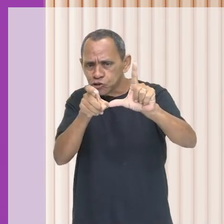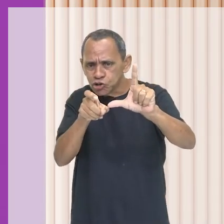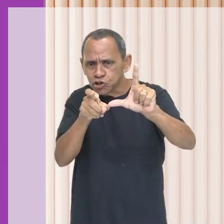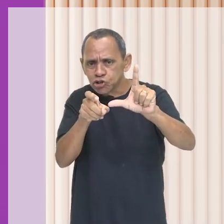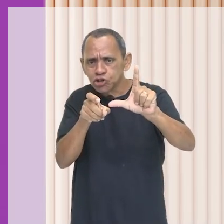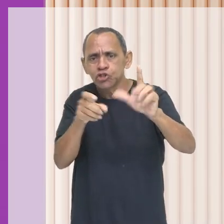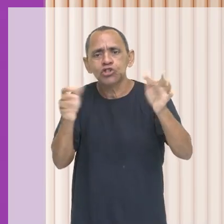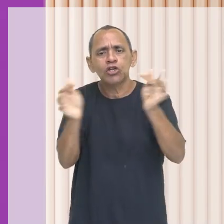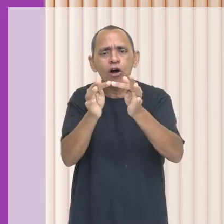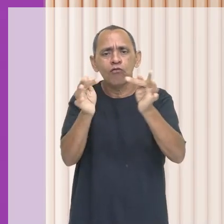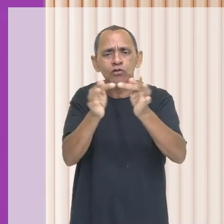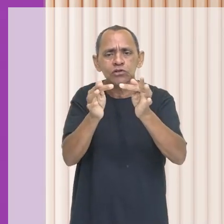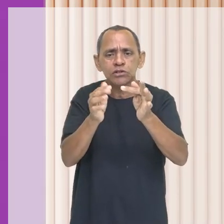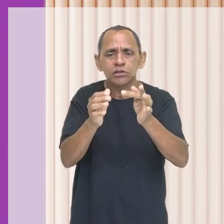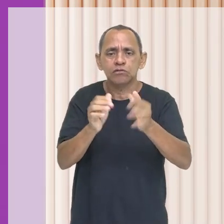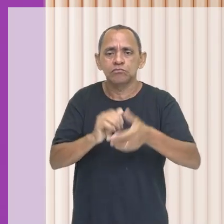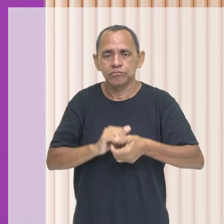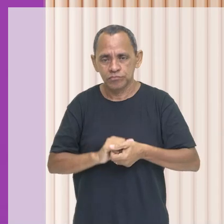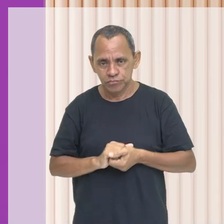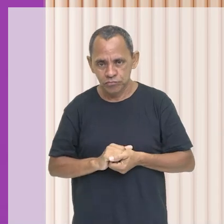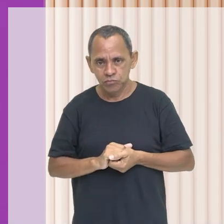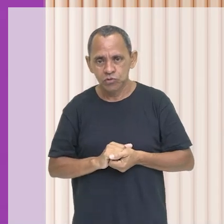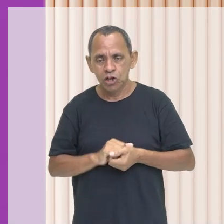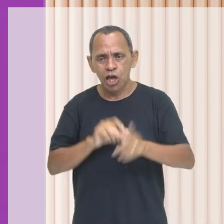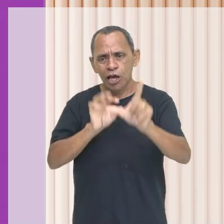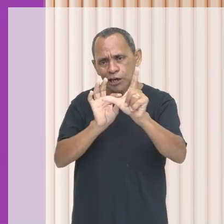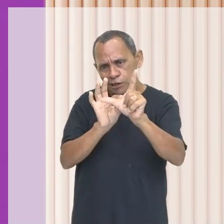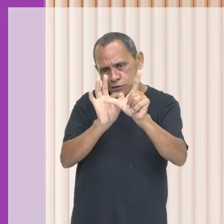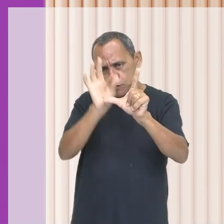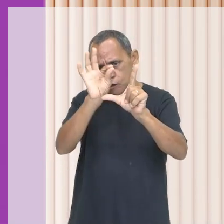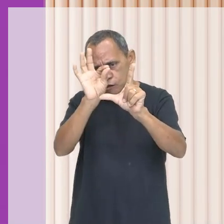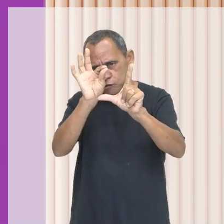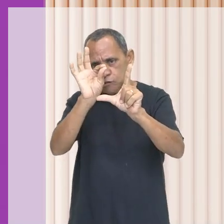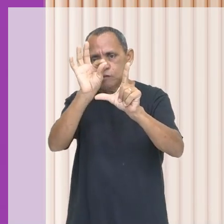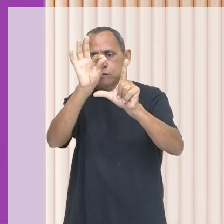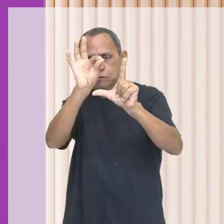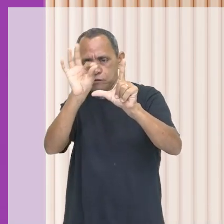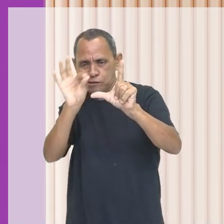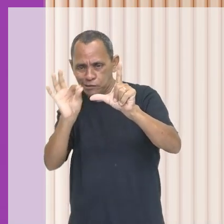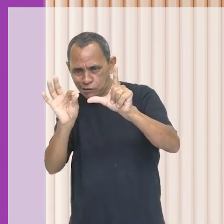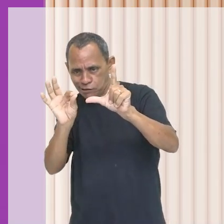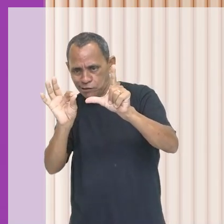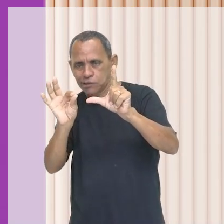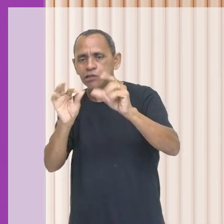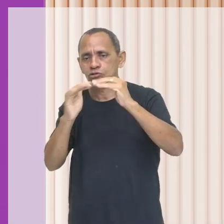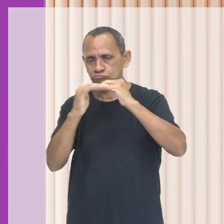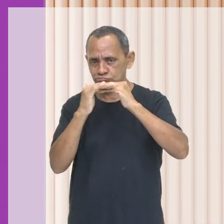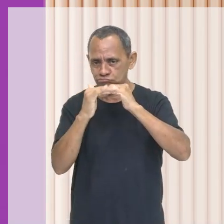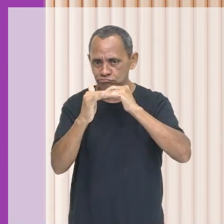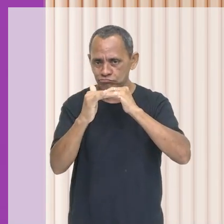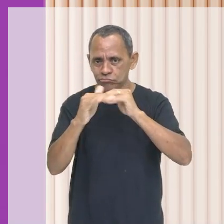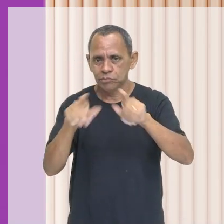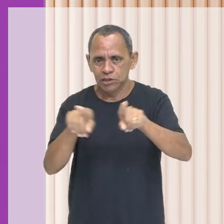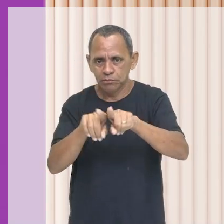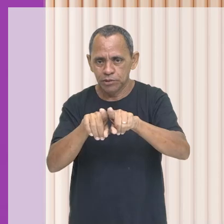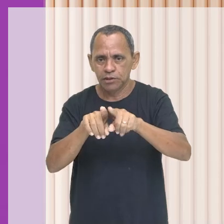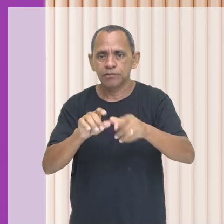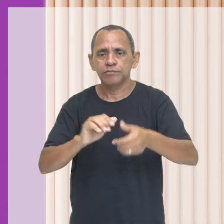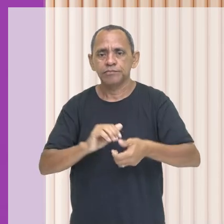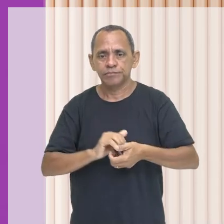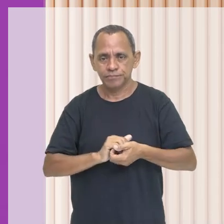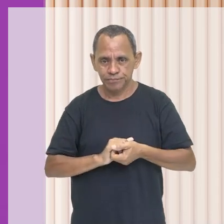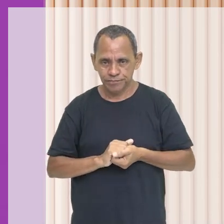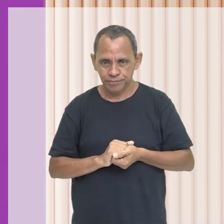função pode ser crescente, pode ser crescente, decrescente, ou até mesmo ela pode